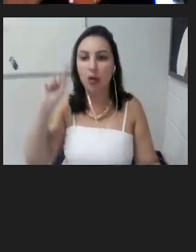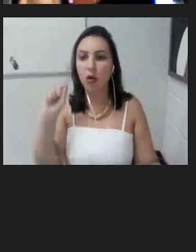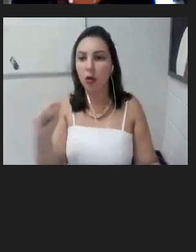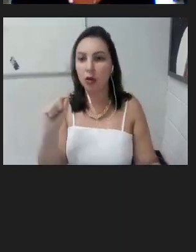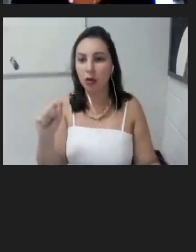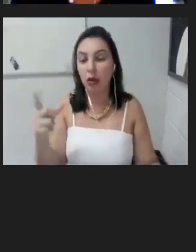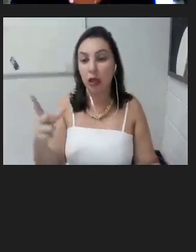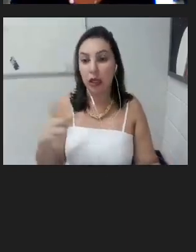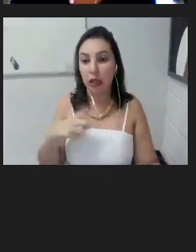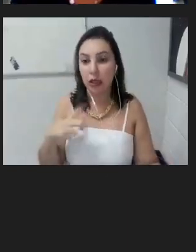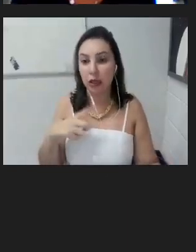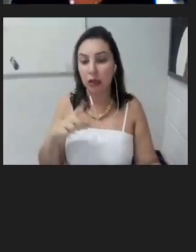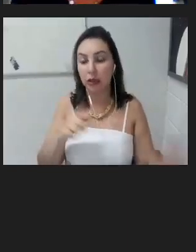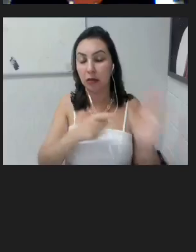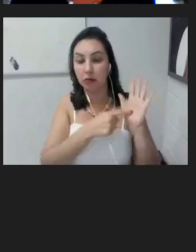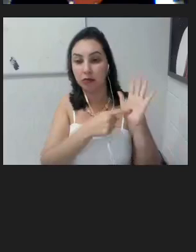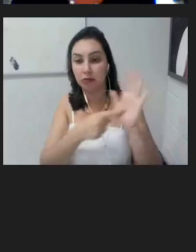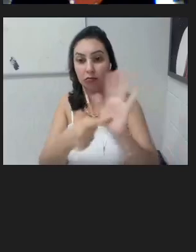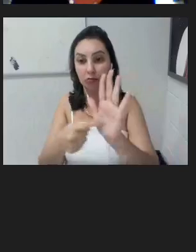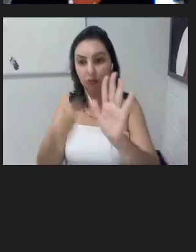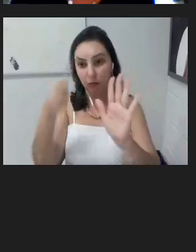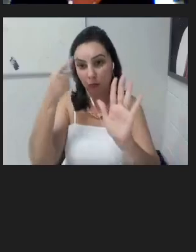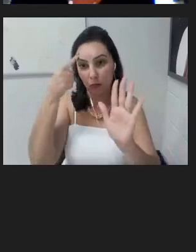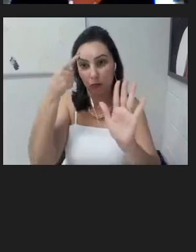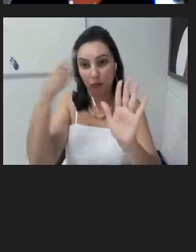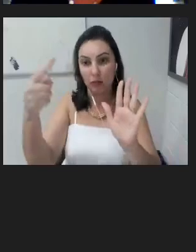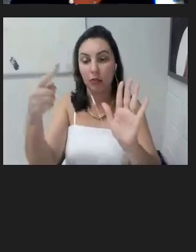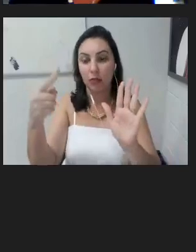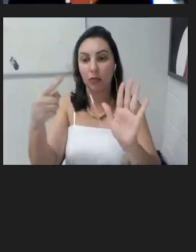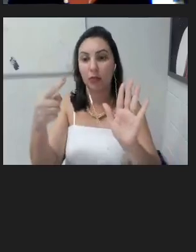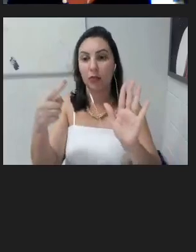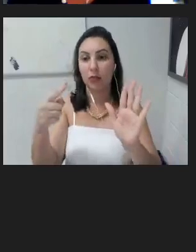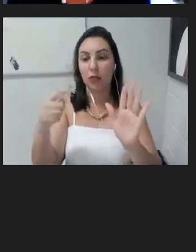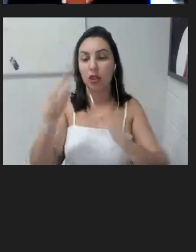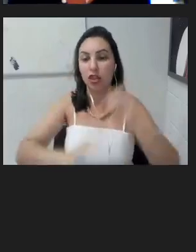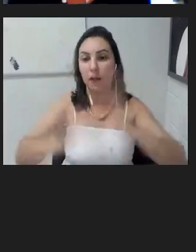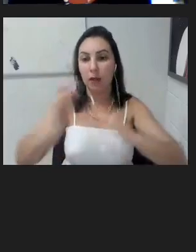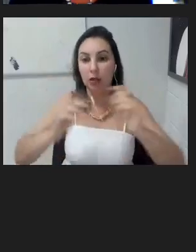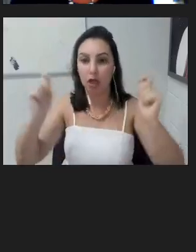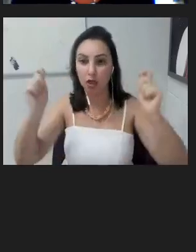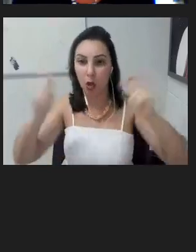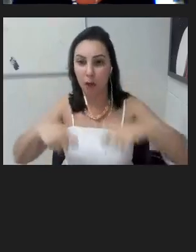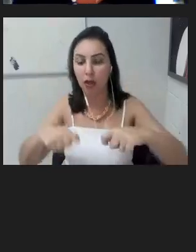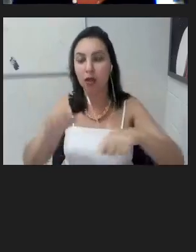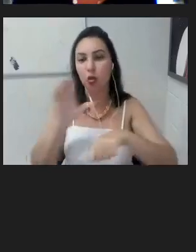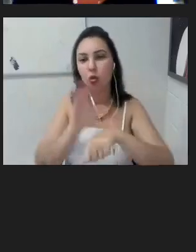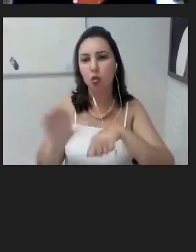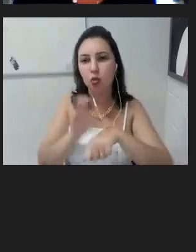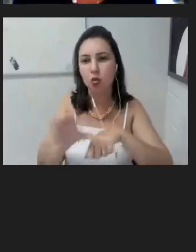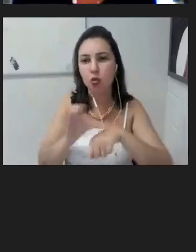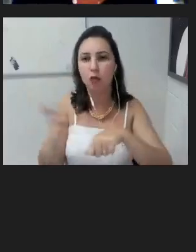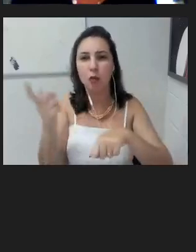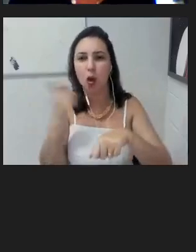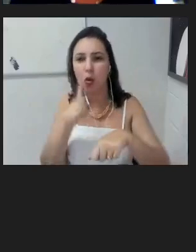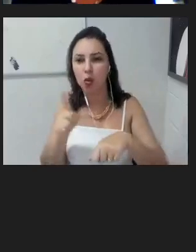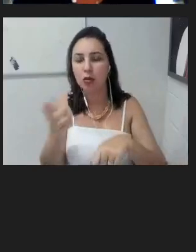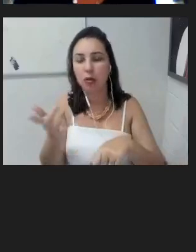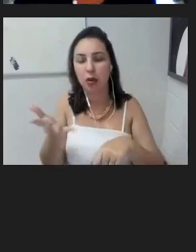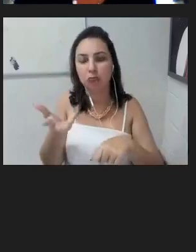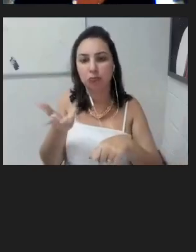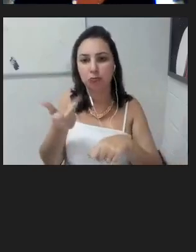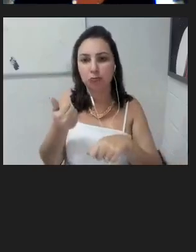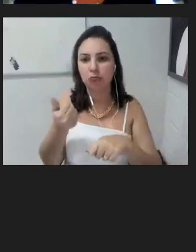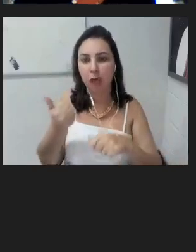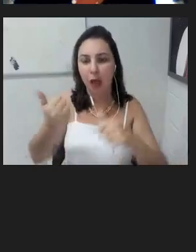muito explícita a ideia de habilidade e competência. E um curso, para ser bem avaliado, reconhecido, ele